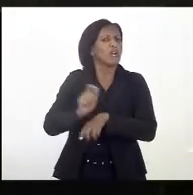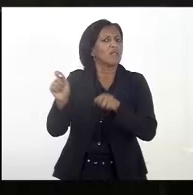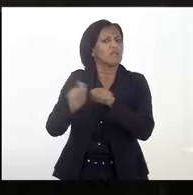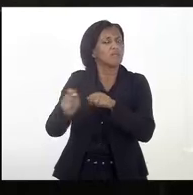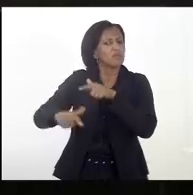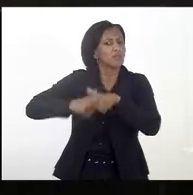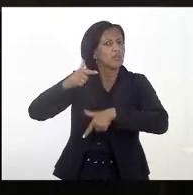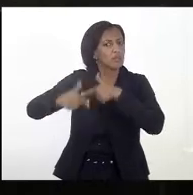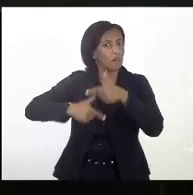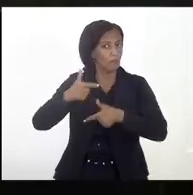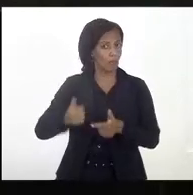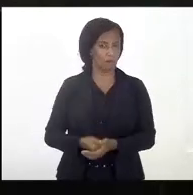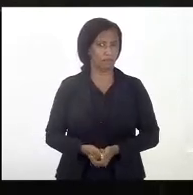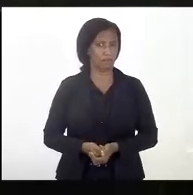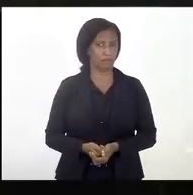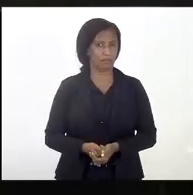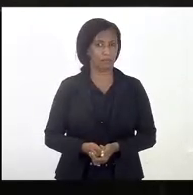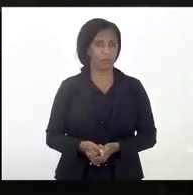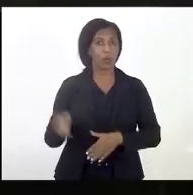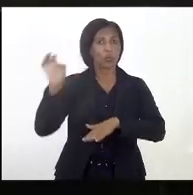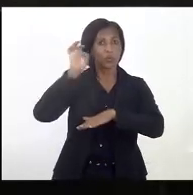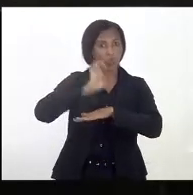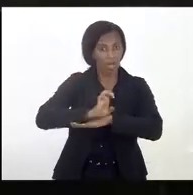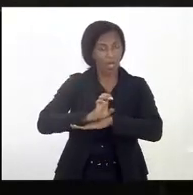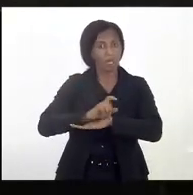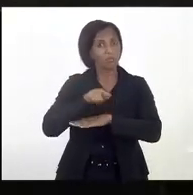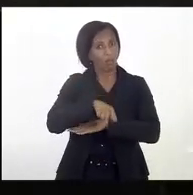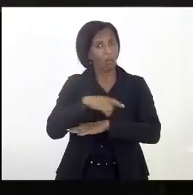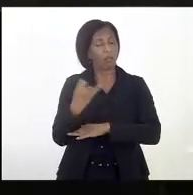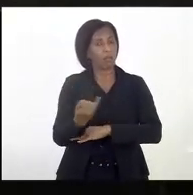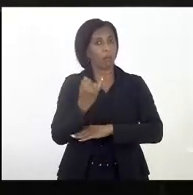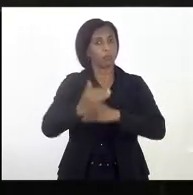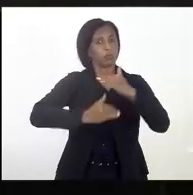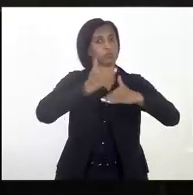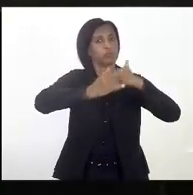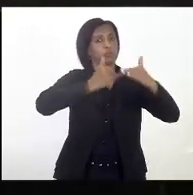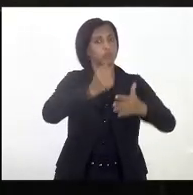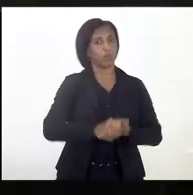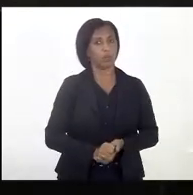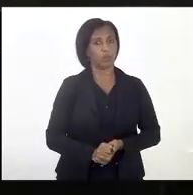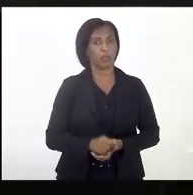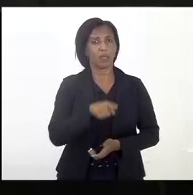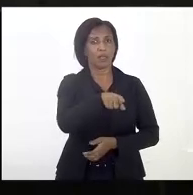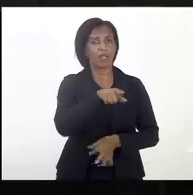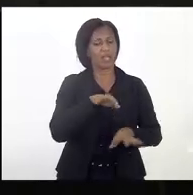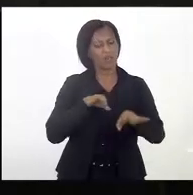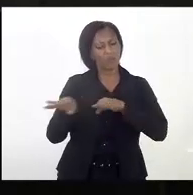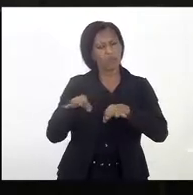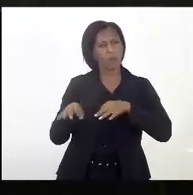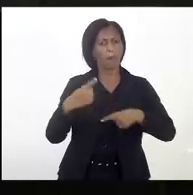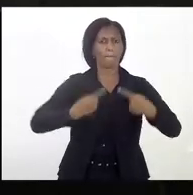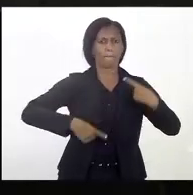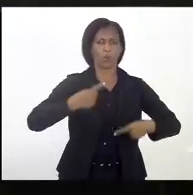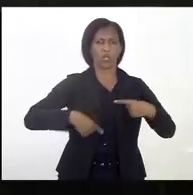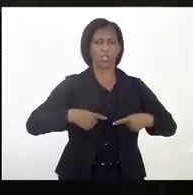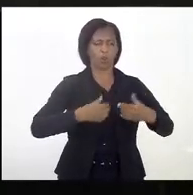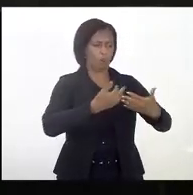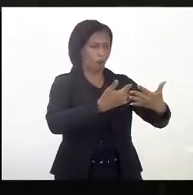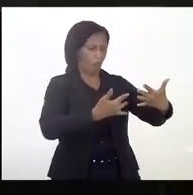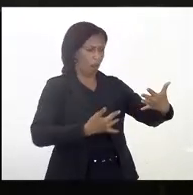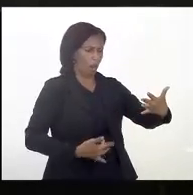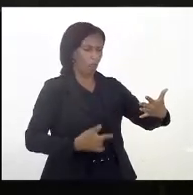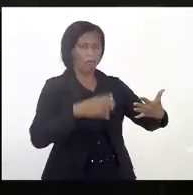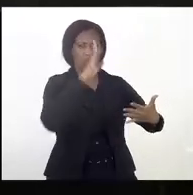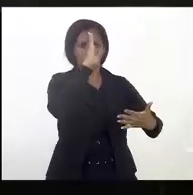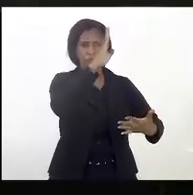repito que eu falei no microfone da parte o Estado tem um papel indutor do desenvolvimento ele quem formou nas políticas quem fixa diretrizes que